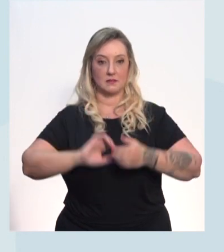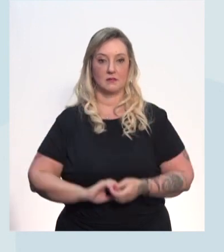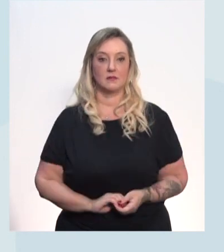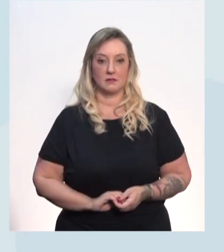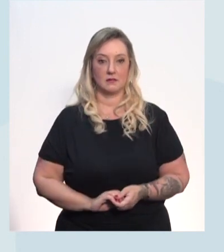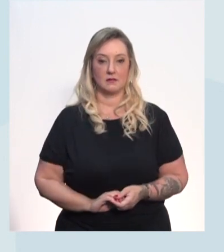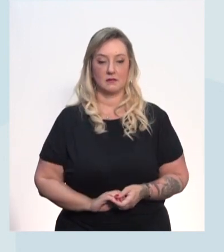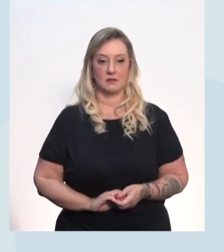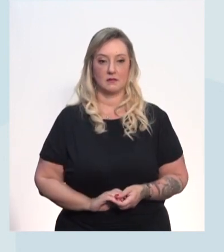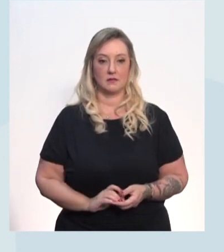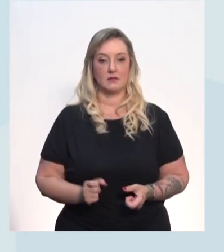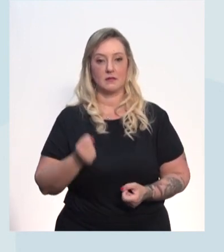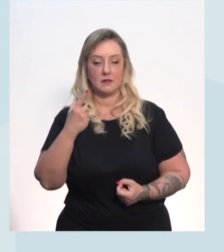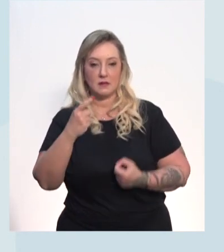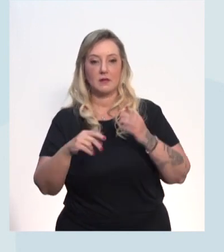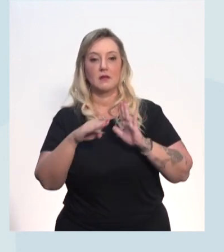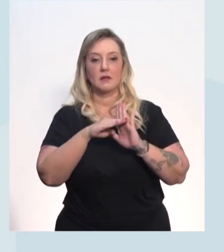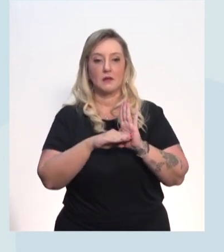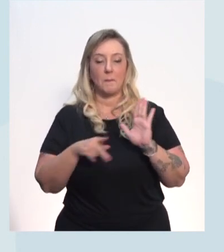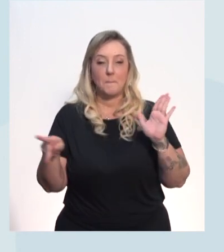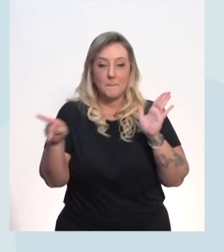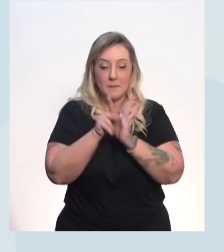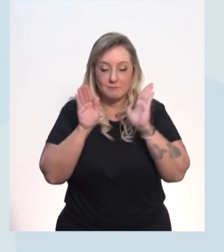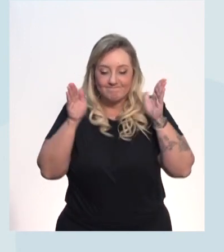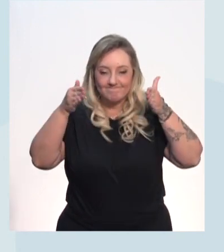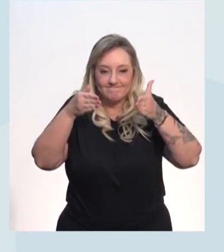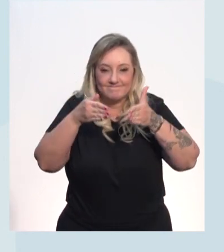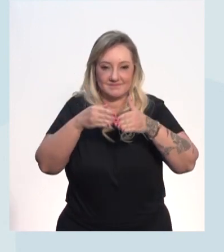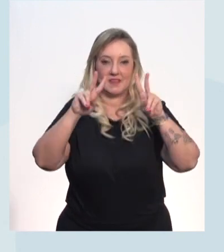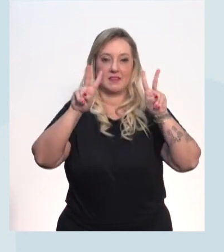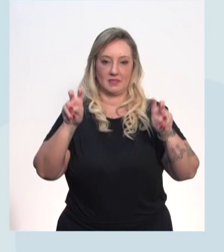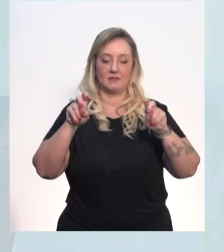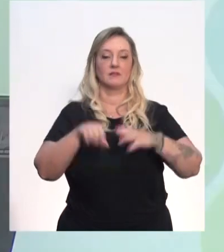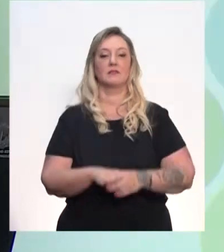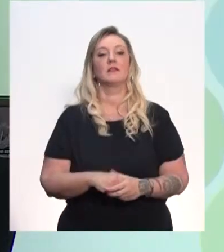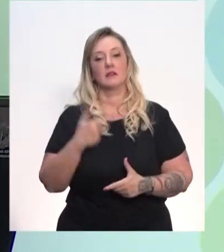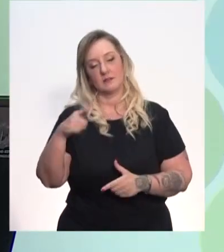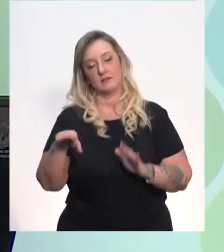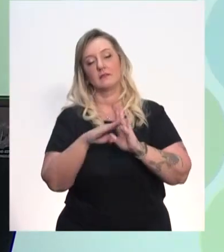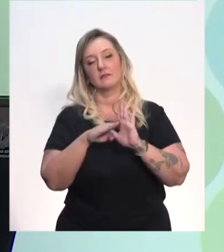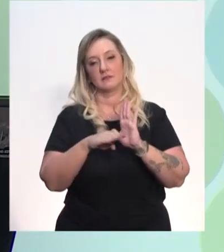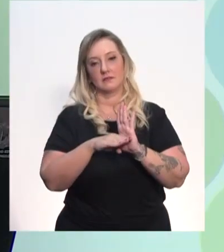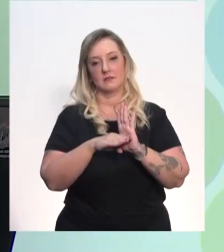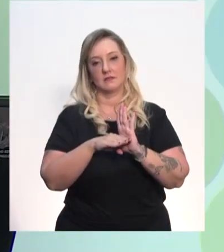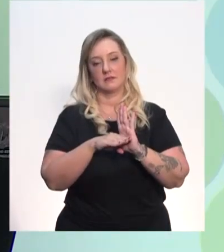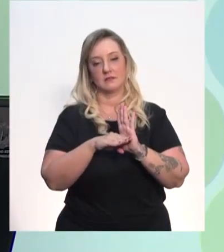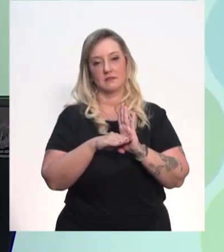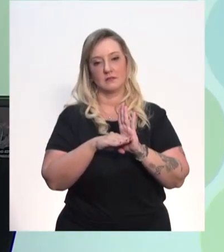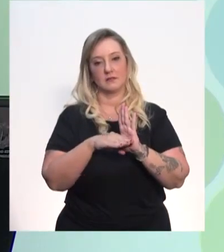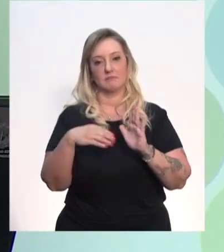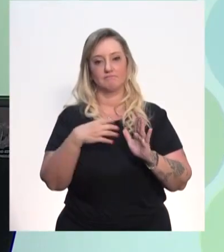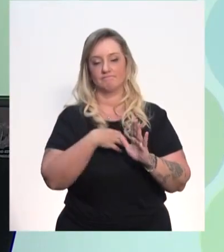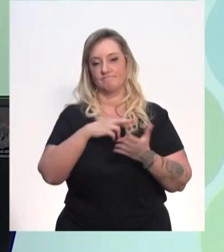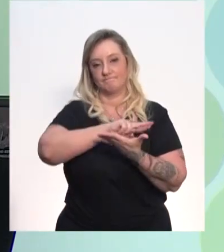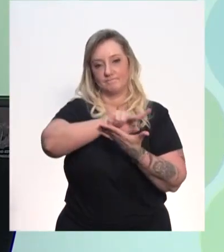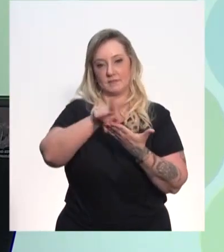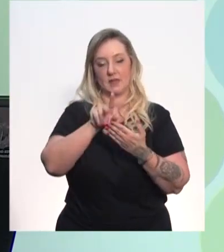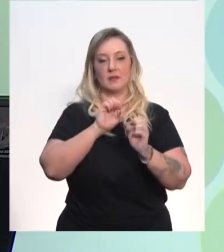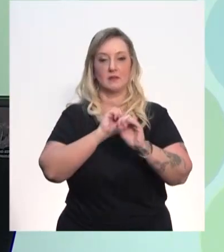dos conselhos. Então, nós temos um grupo de pautas lá que compõem o que nós agrupamos como gestão de